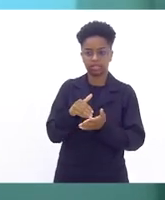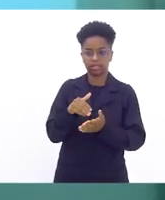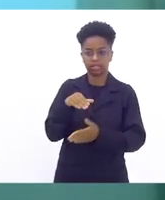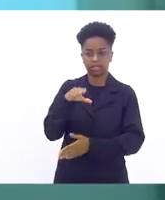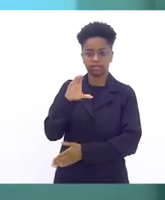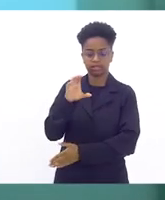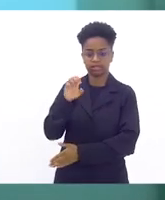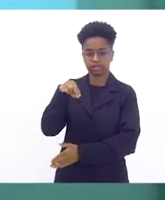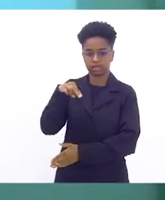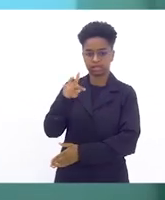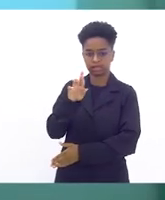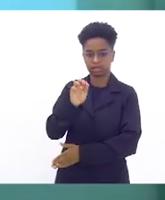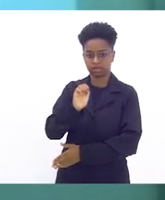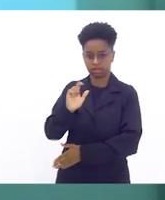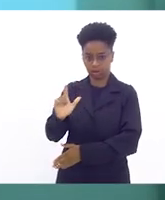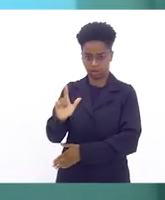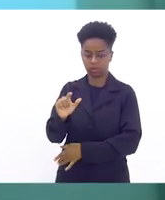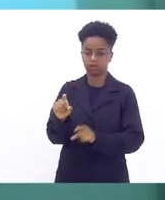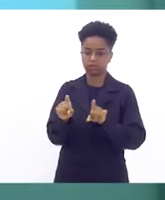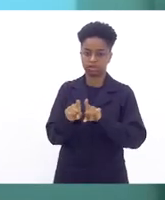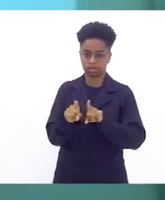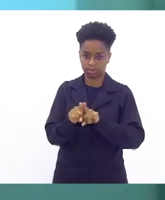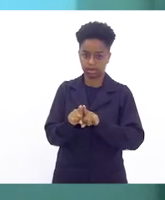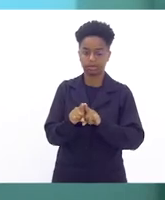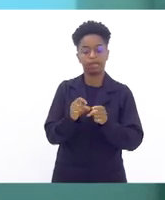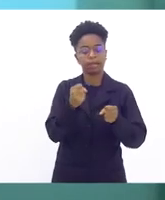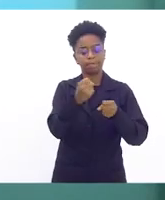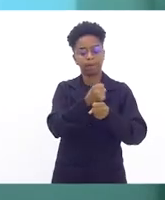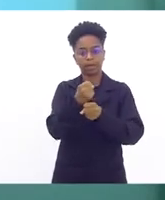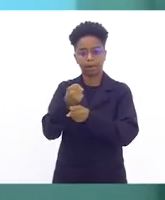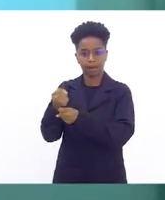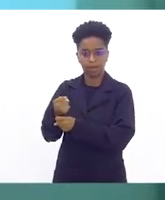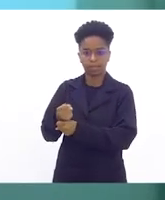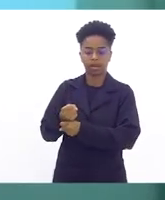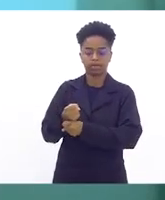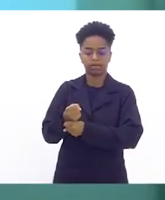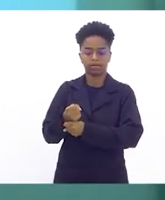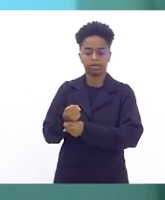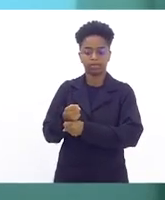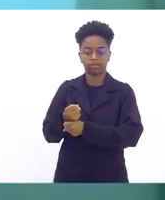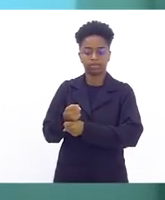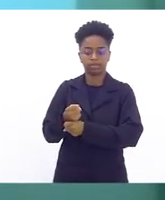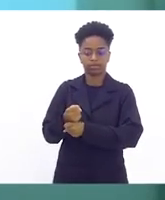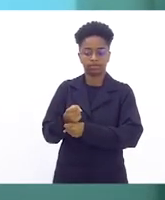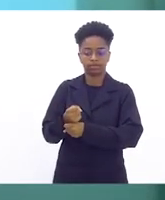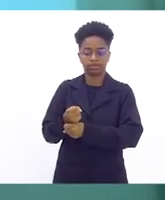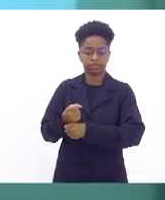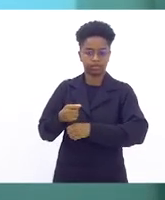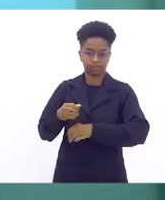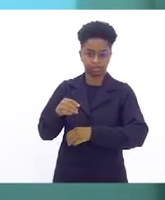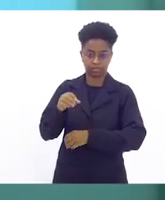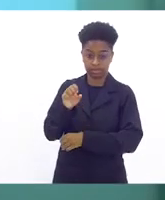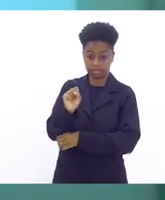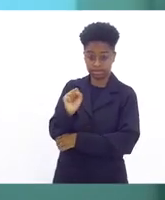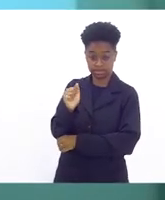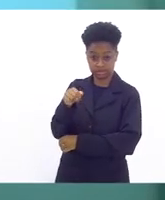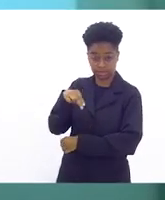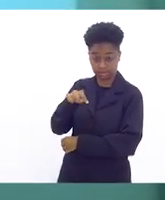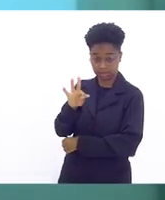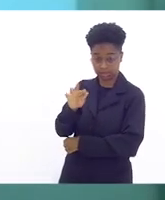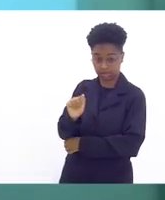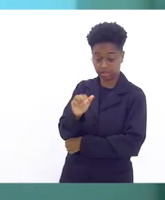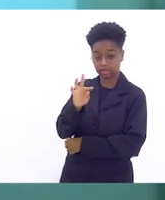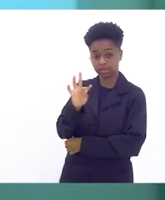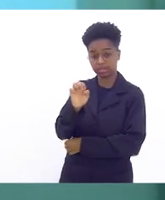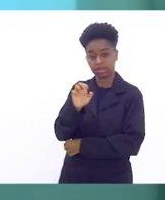que vai estar aí revitalizando o Bonde de Santa Teresa com recursos do fecan também a secretaria